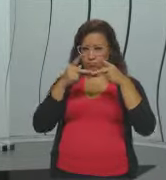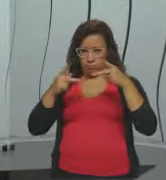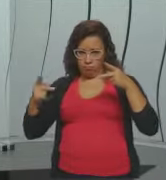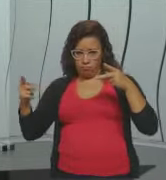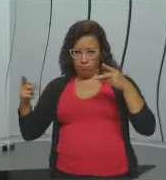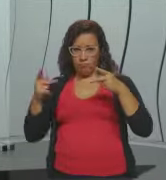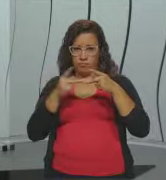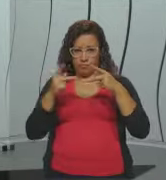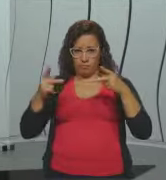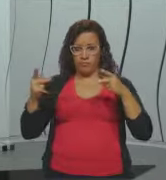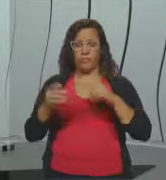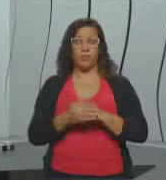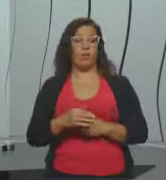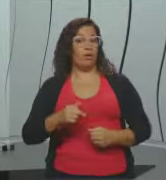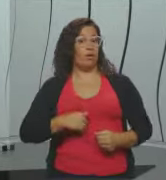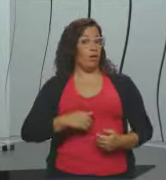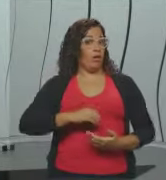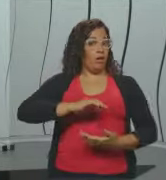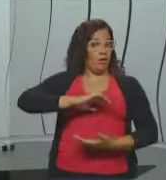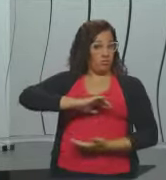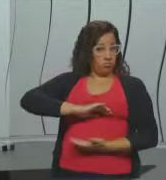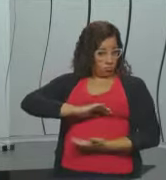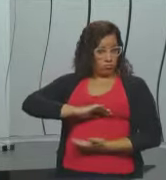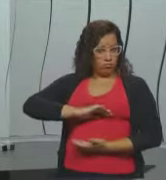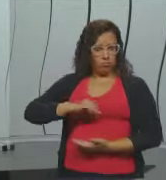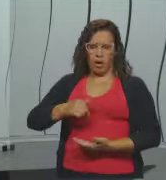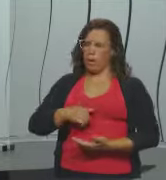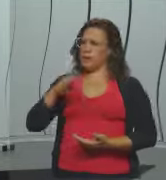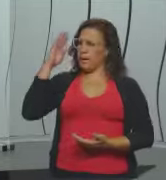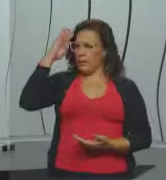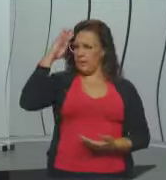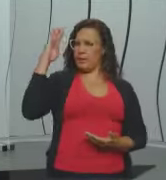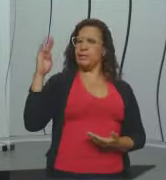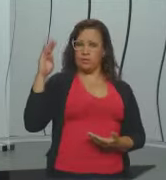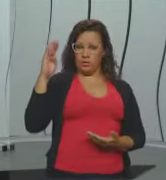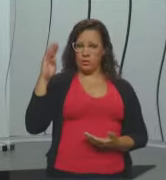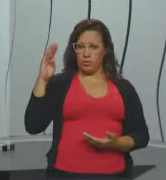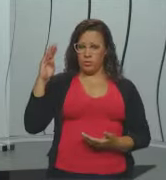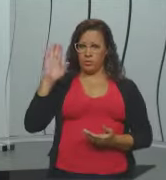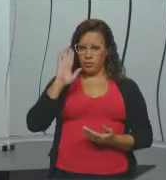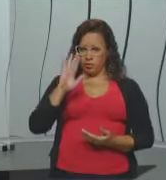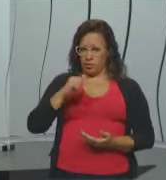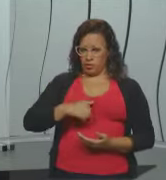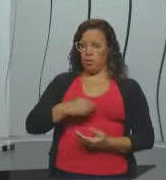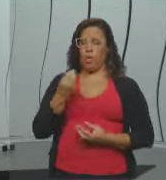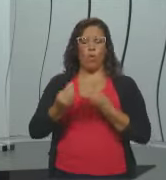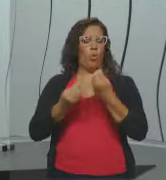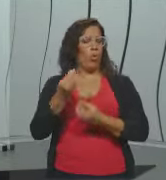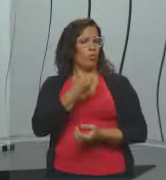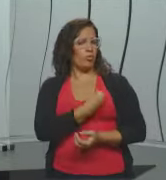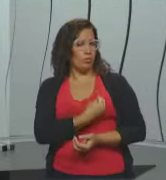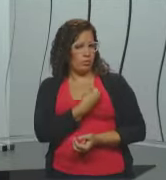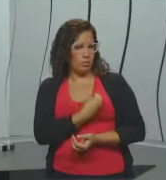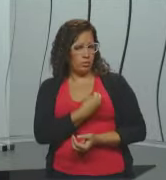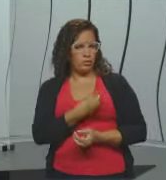E o estômago tem um ambiente necessário para essa pepsina funcionar bem, mas não para a amilase funcionar bem.